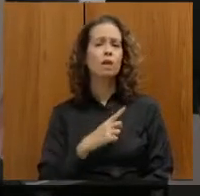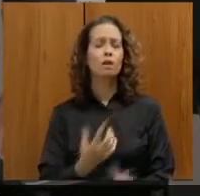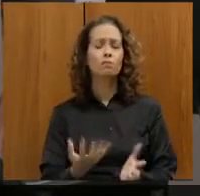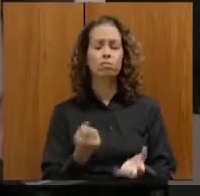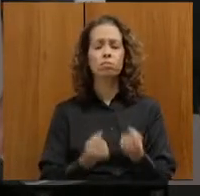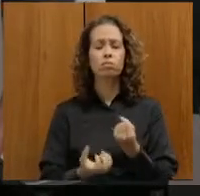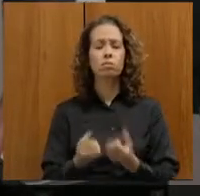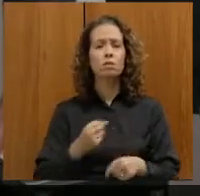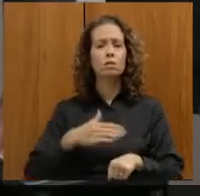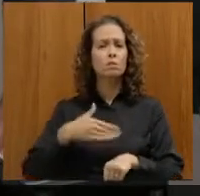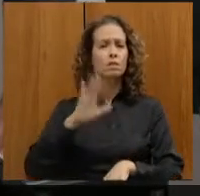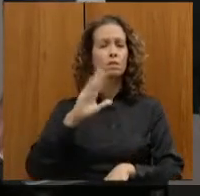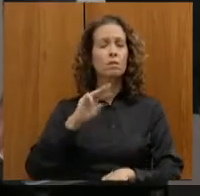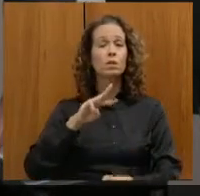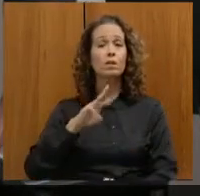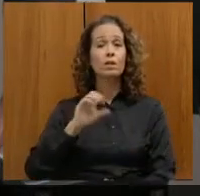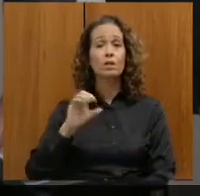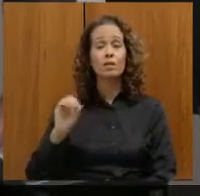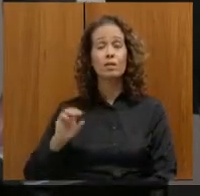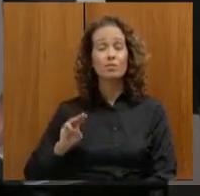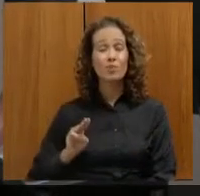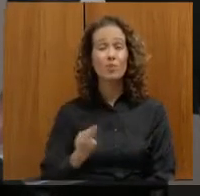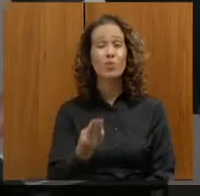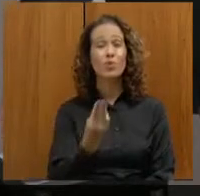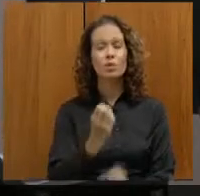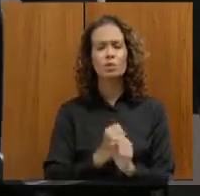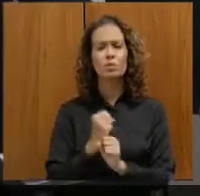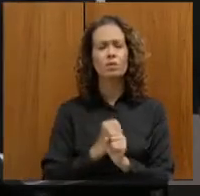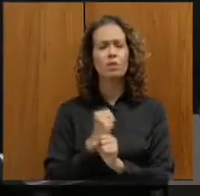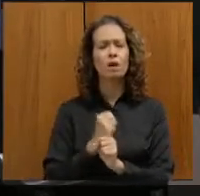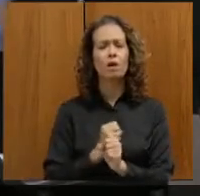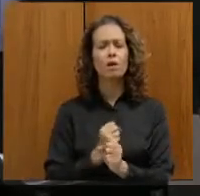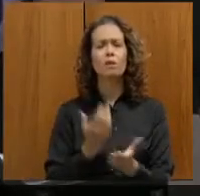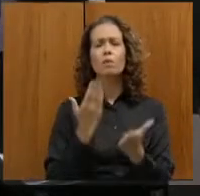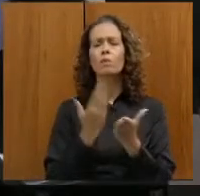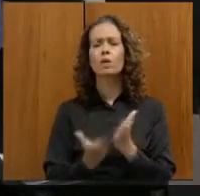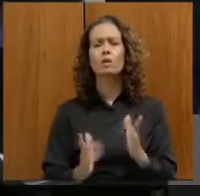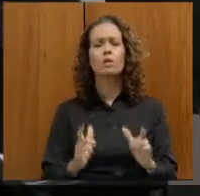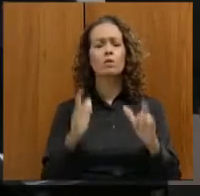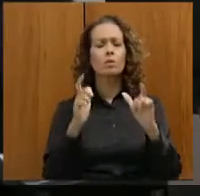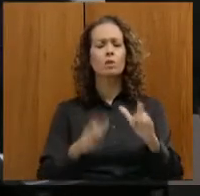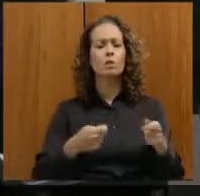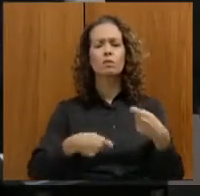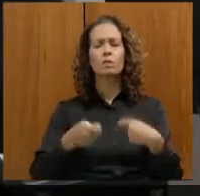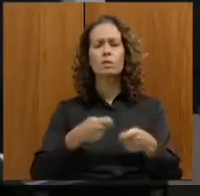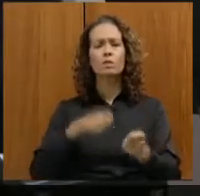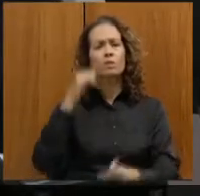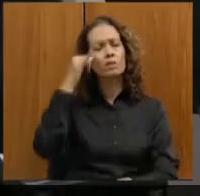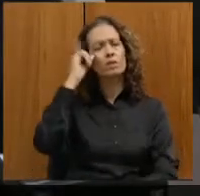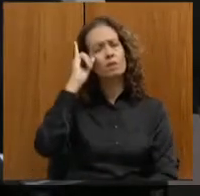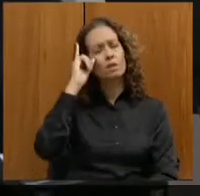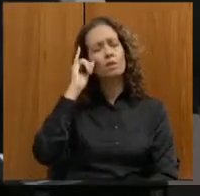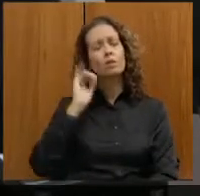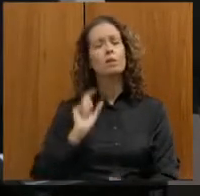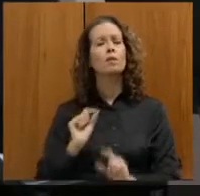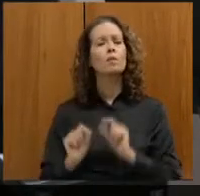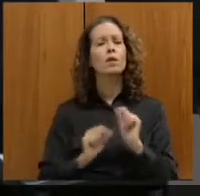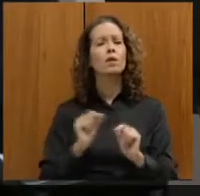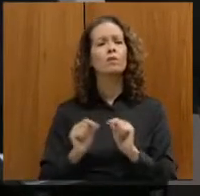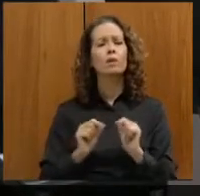recadação acima de 300 milhões anuais perdeu as séries da administração fazendária para Bom Despacho